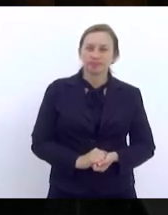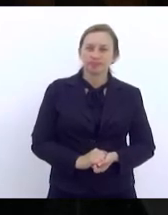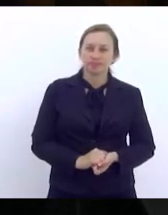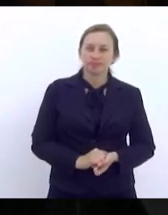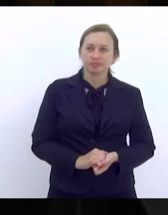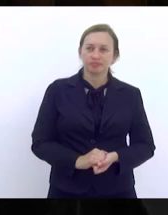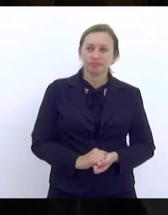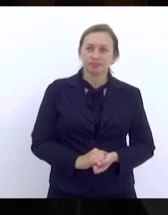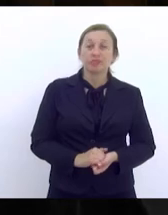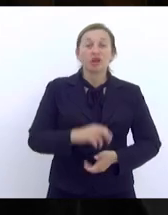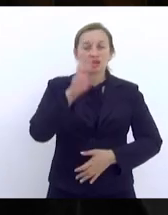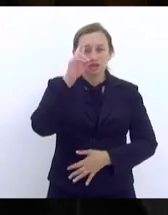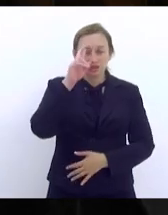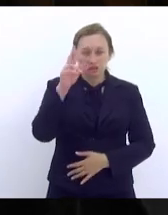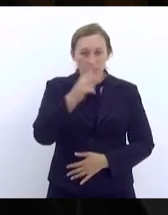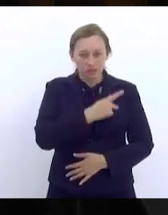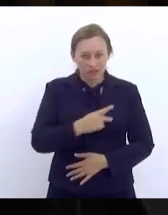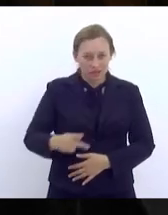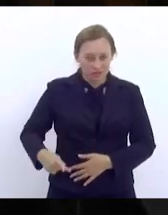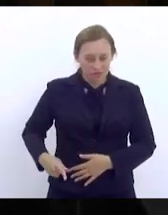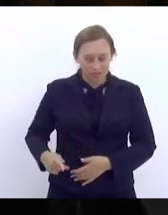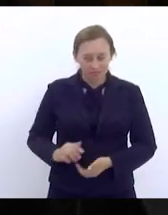senhor presidente